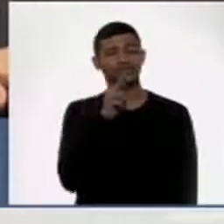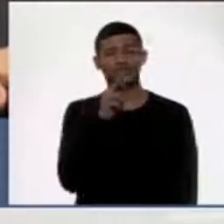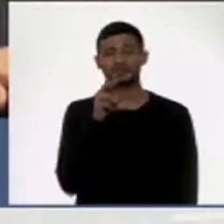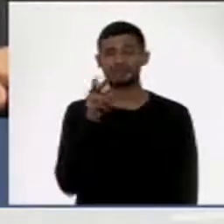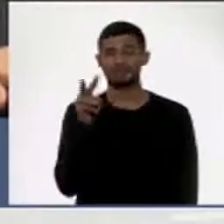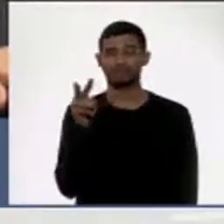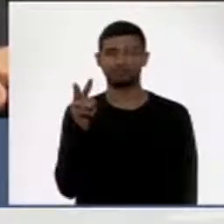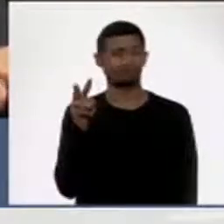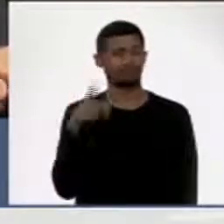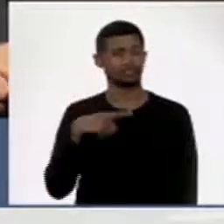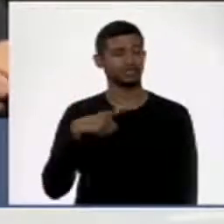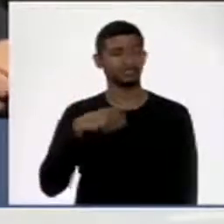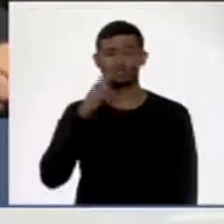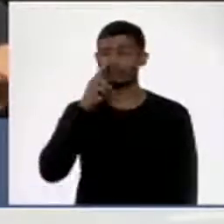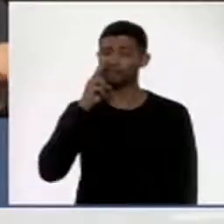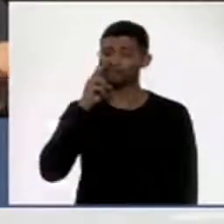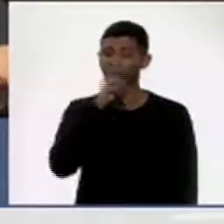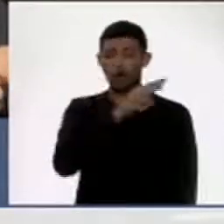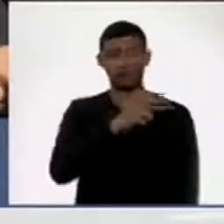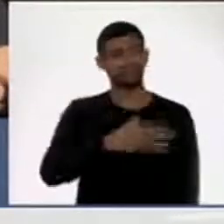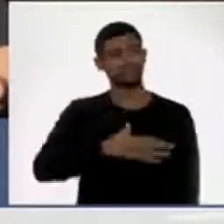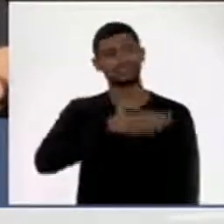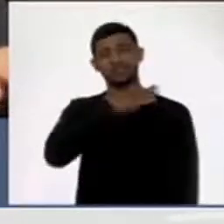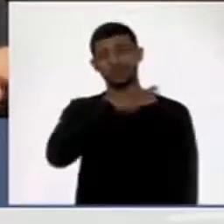gravíssima crise